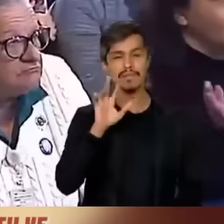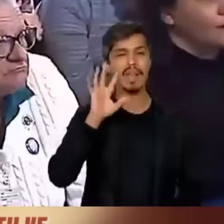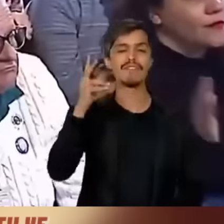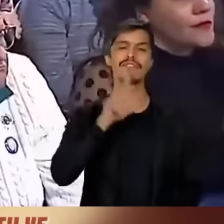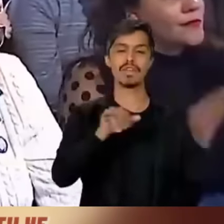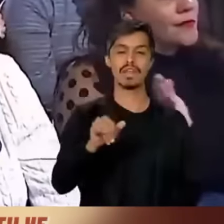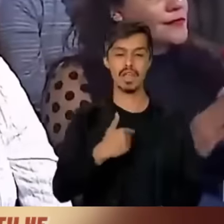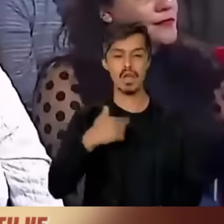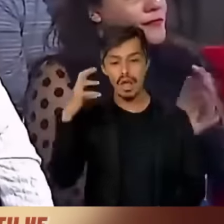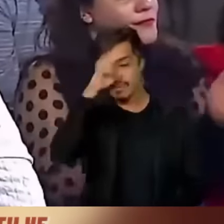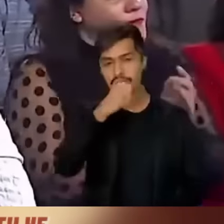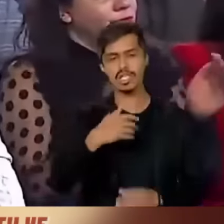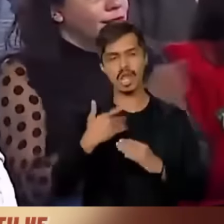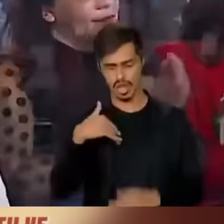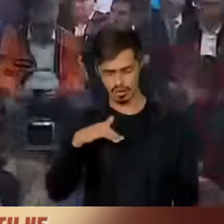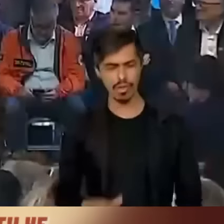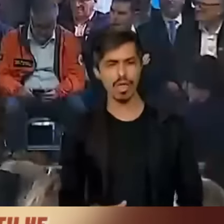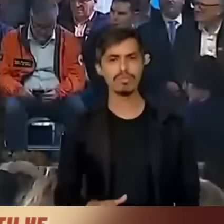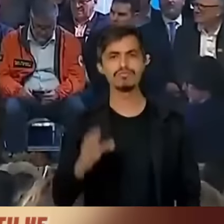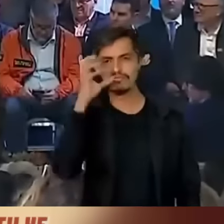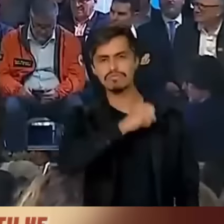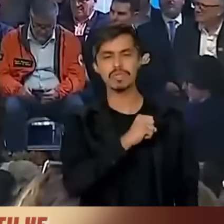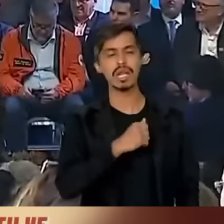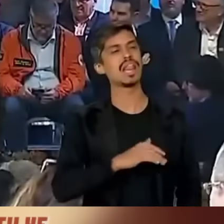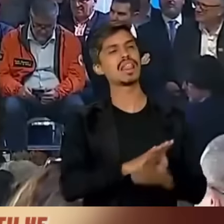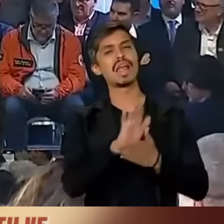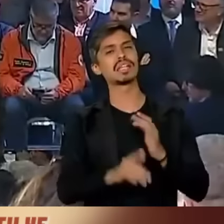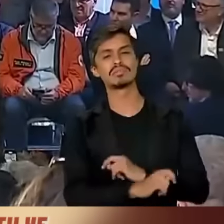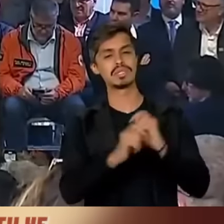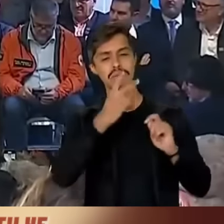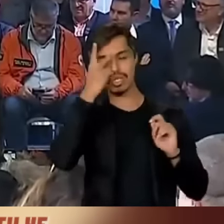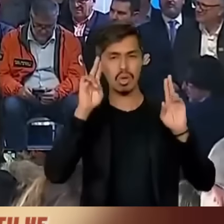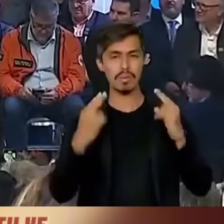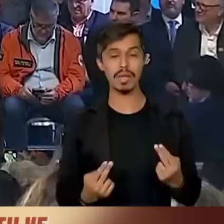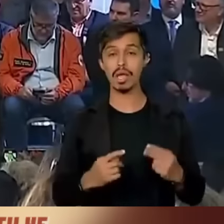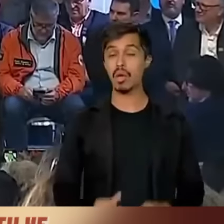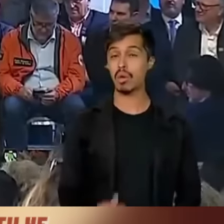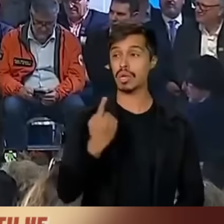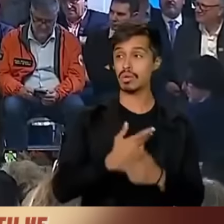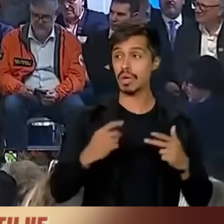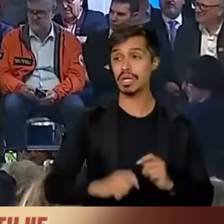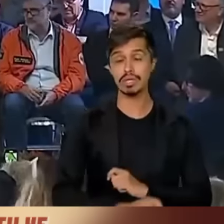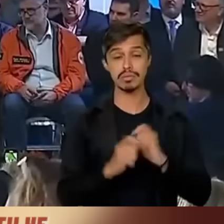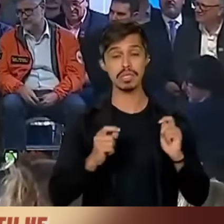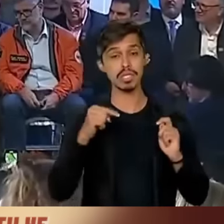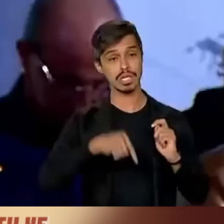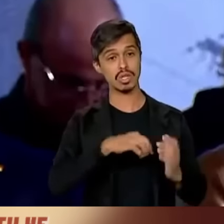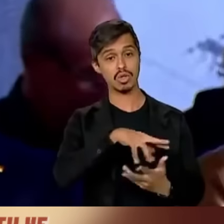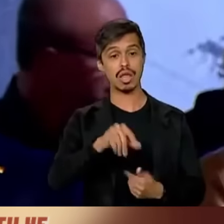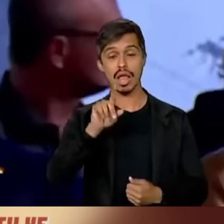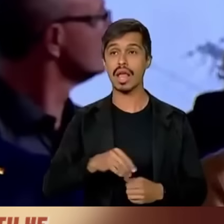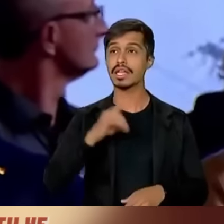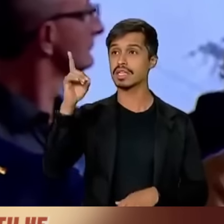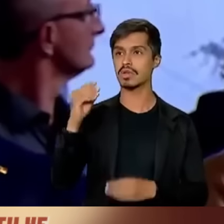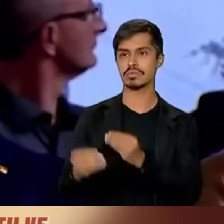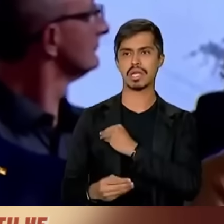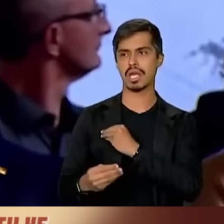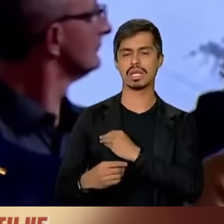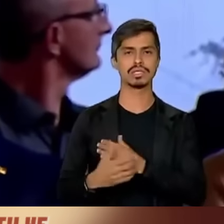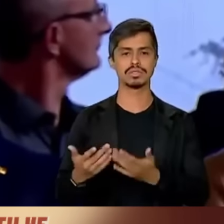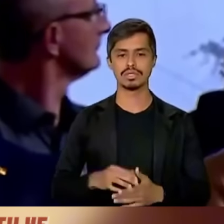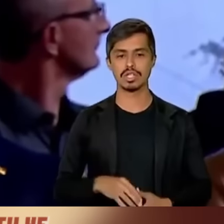resolver? Eu aprendi desde pequeno, não tem nada impossível para um ser humano. A única coisa impossível no planeta Terra é Deus pecar. A